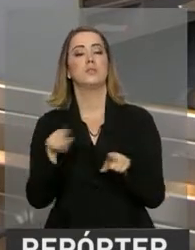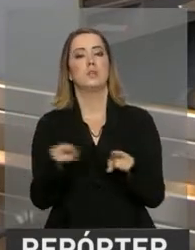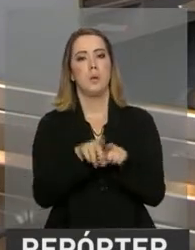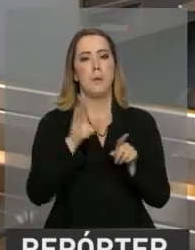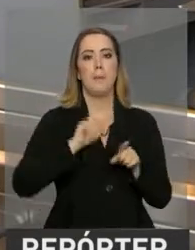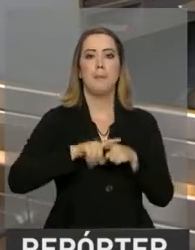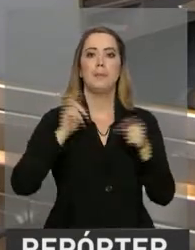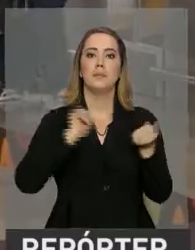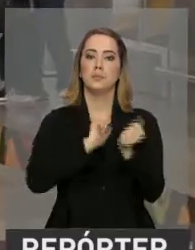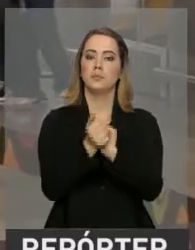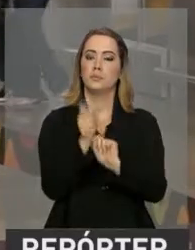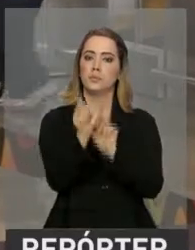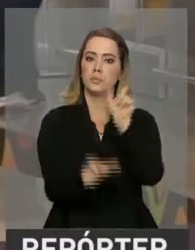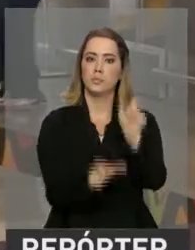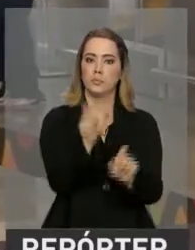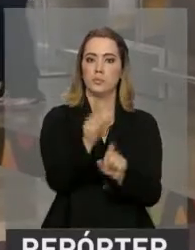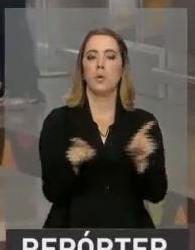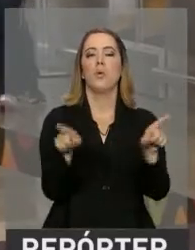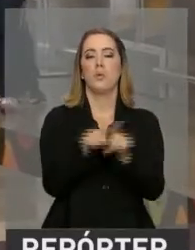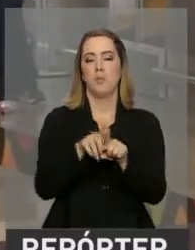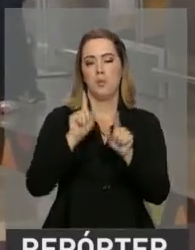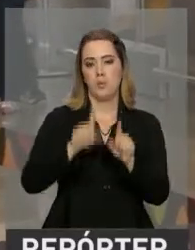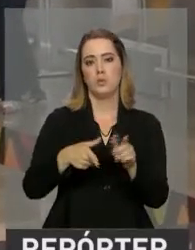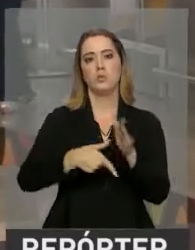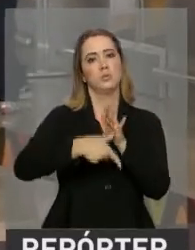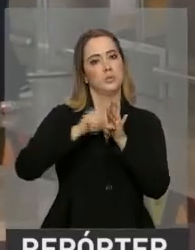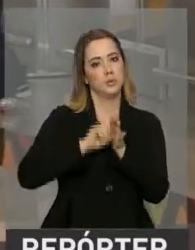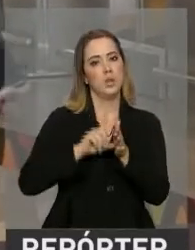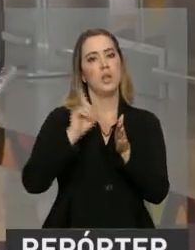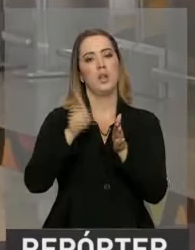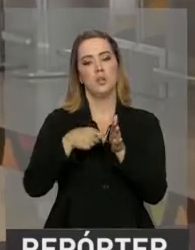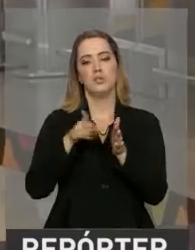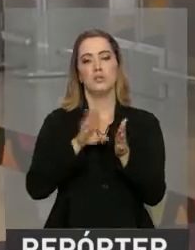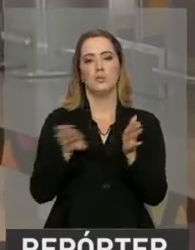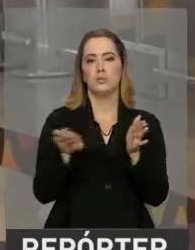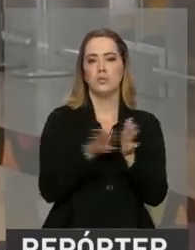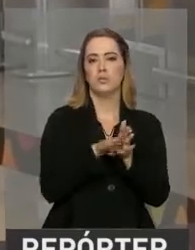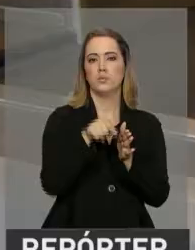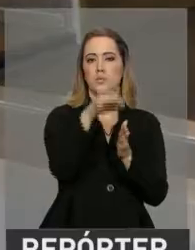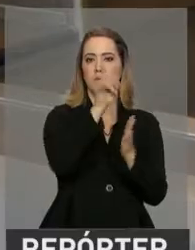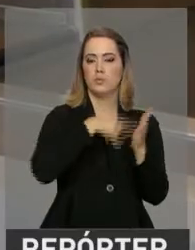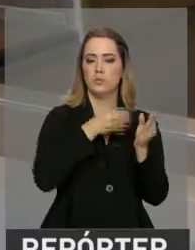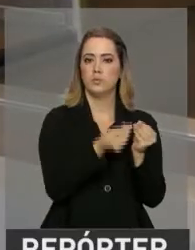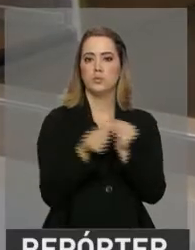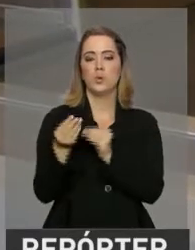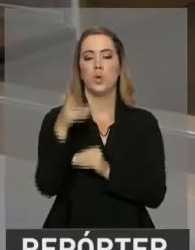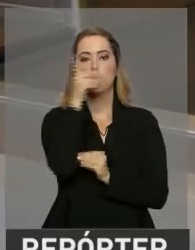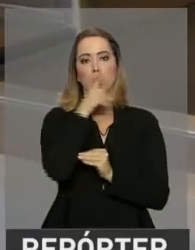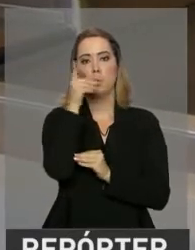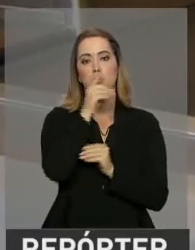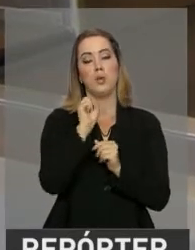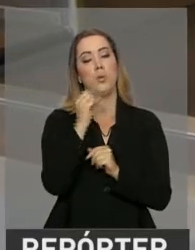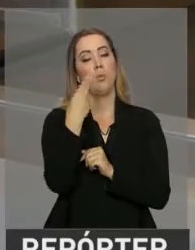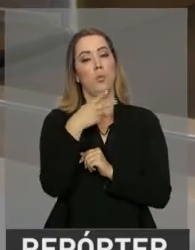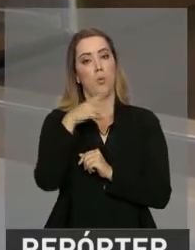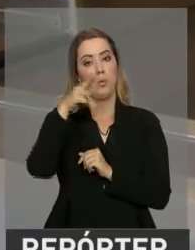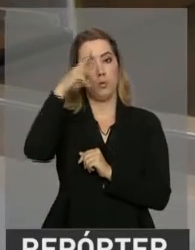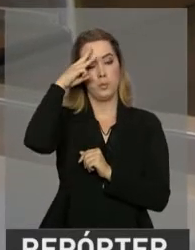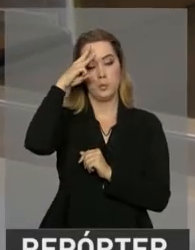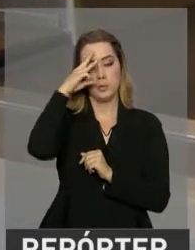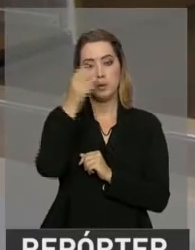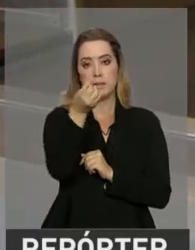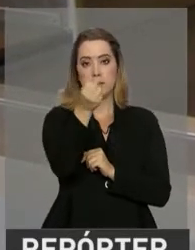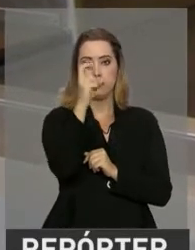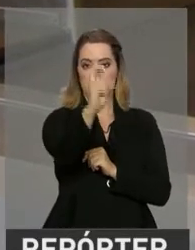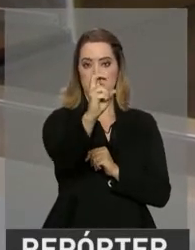antecipar o serviço na própria vila paralímpica entre domingo e terça-feira serão montados 65 balcões